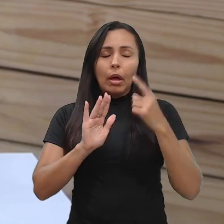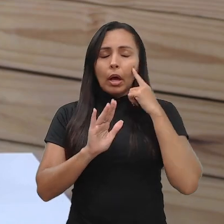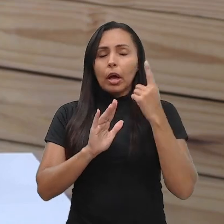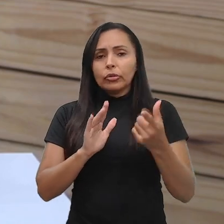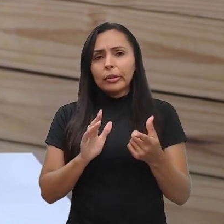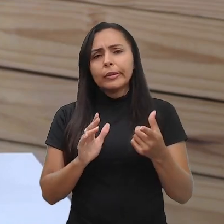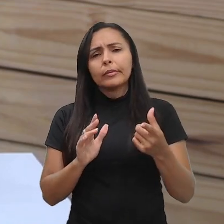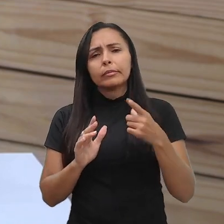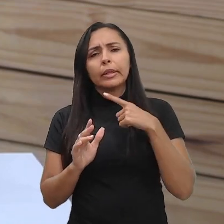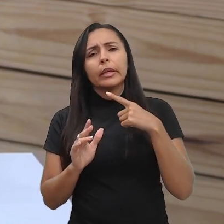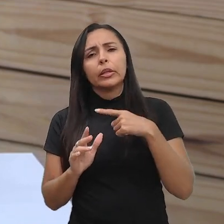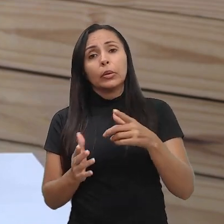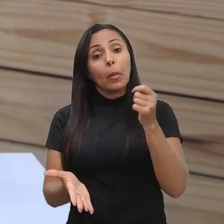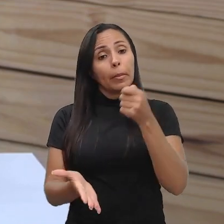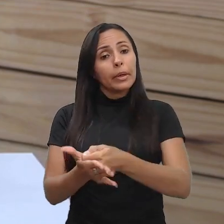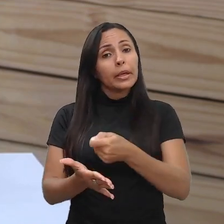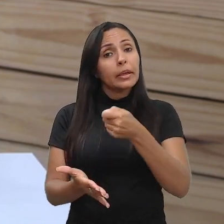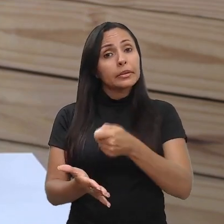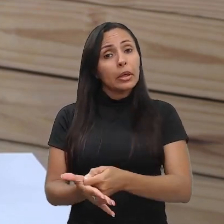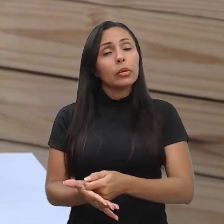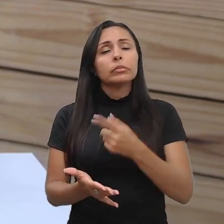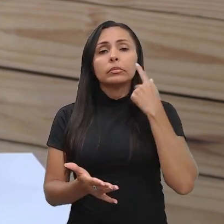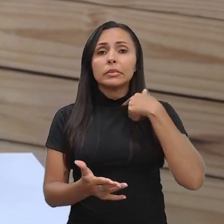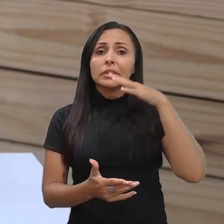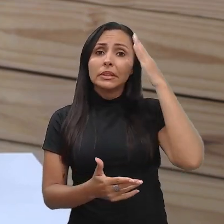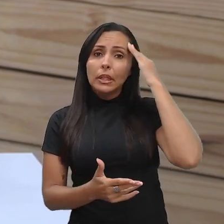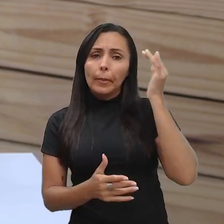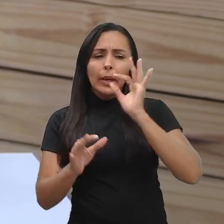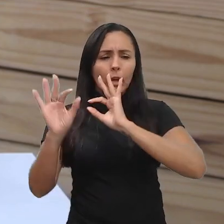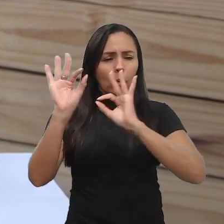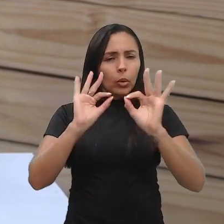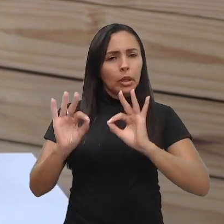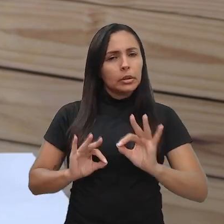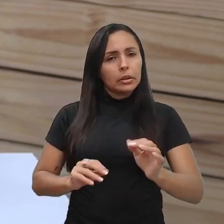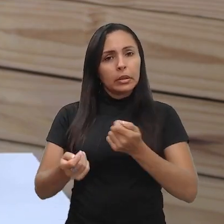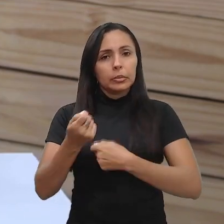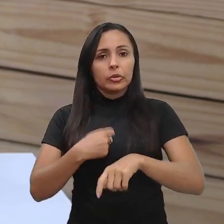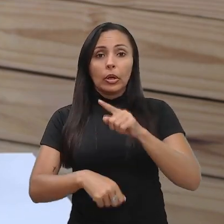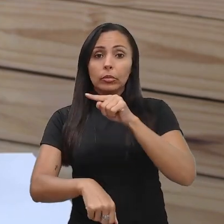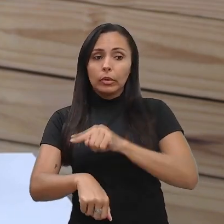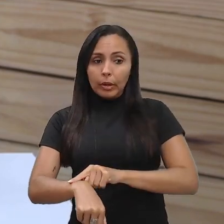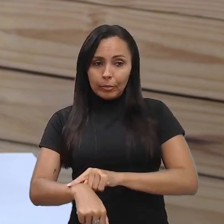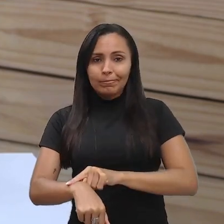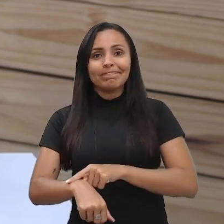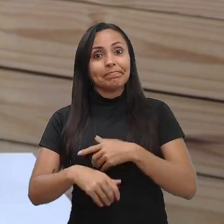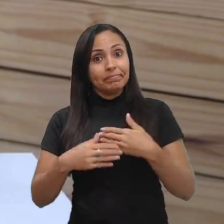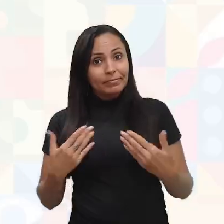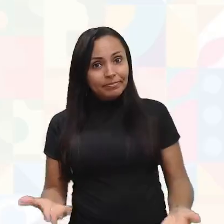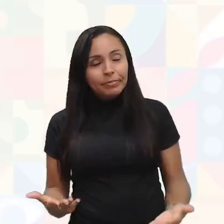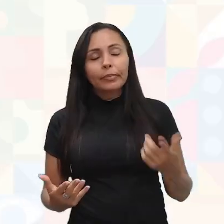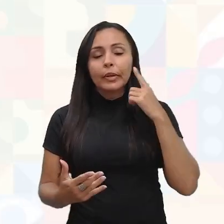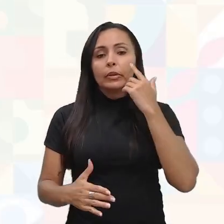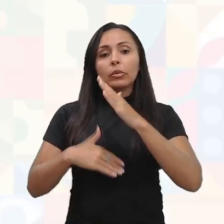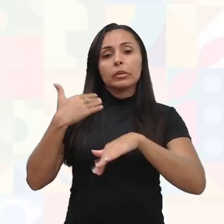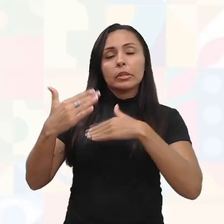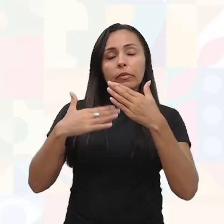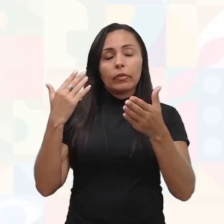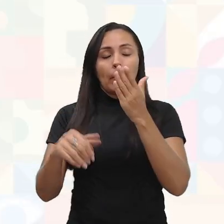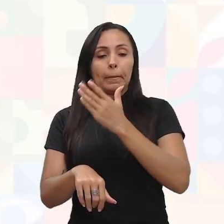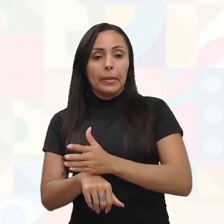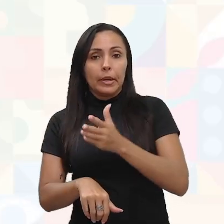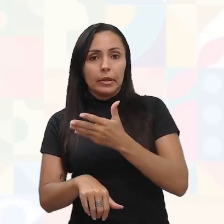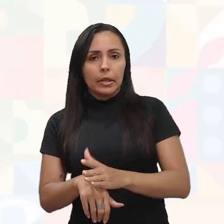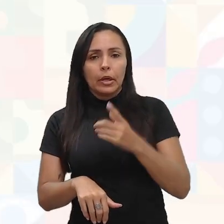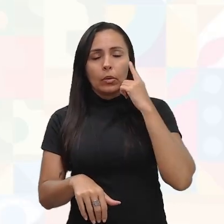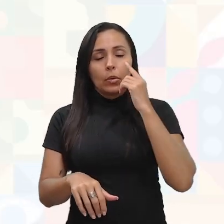tem, por obrigação, saber gerenciar esse tempo, certo? Então, desenvolver a capacidade prática, desenvolver